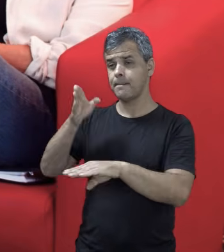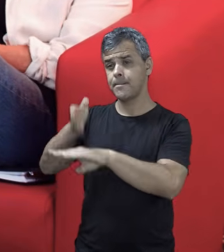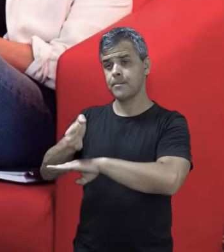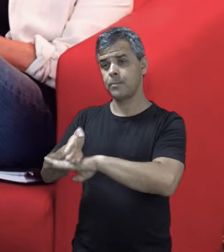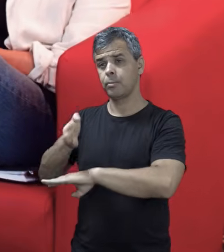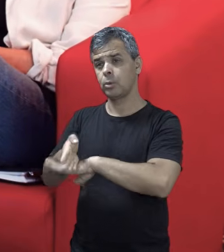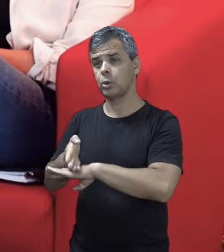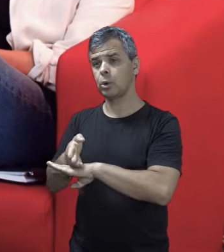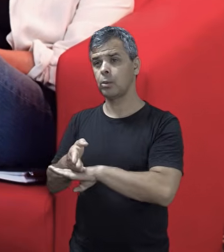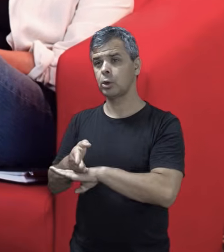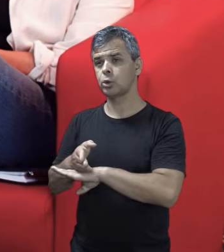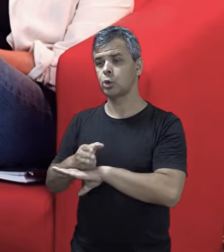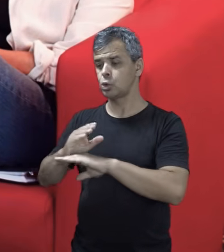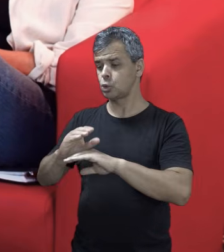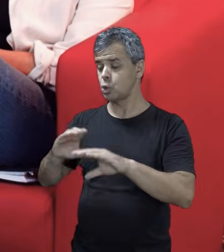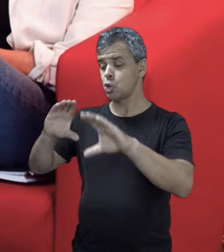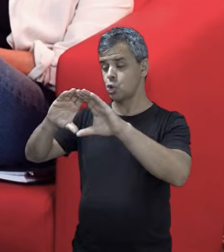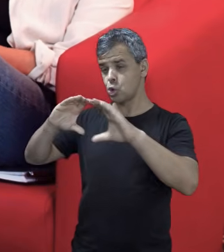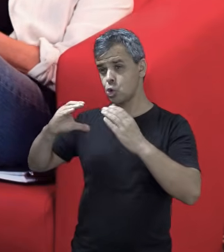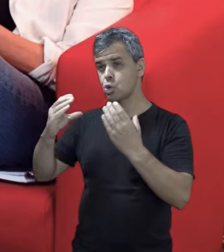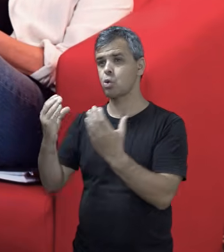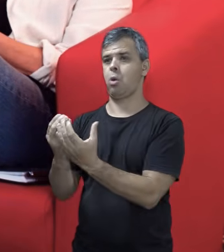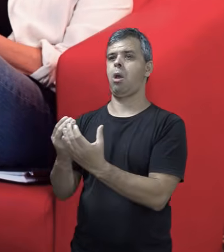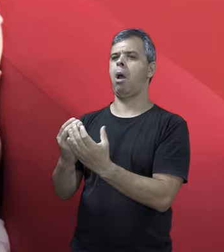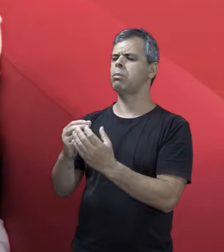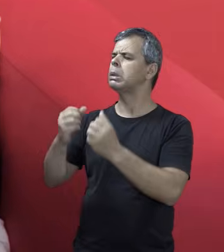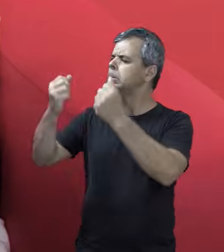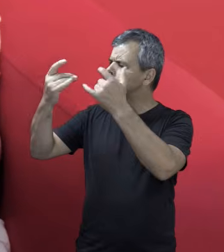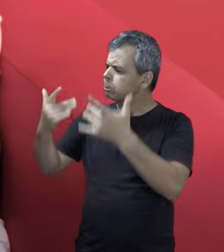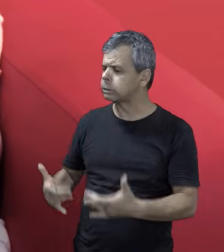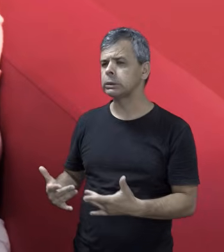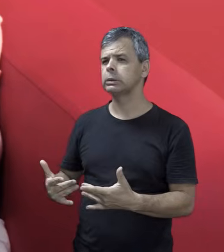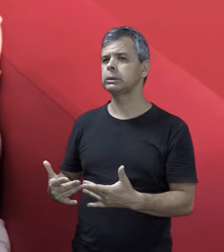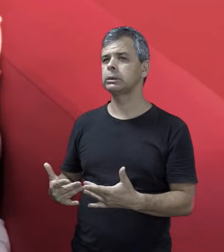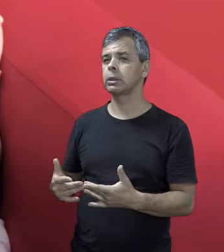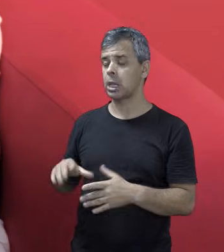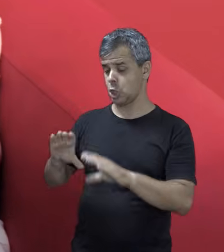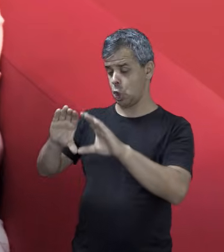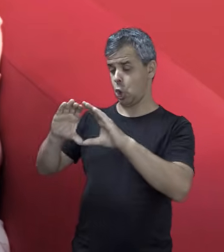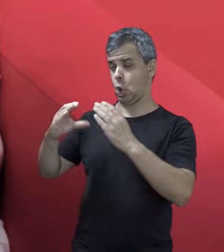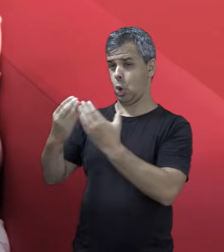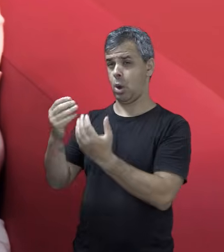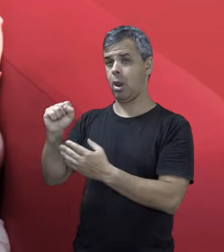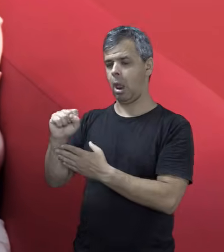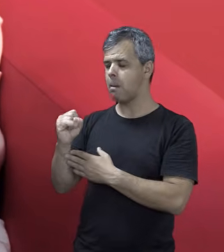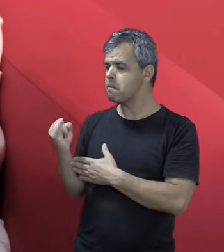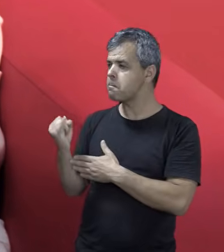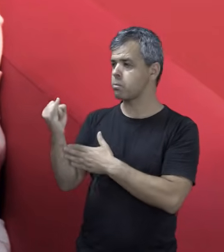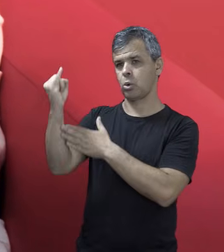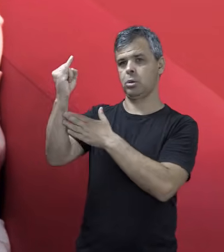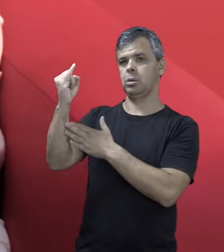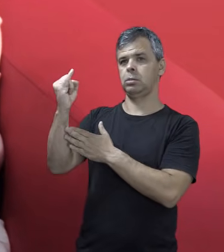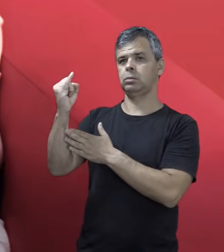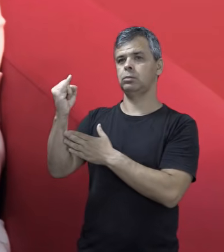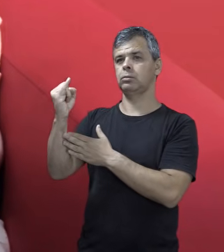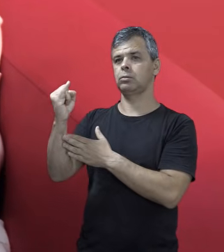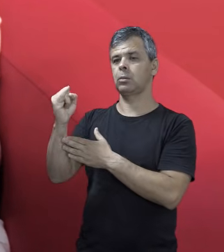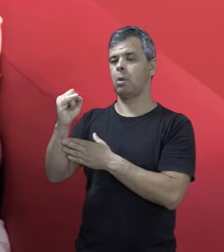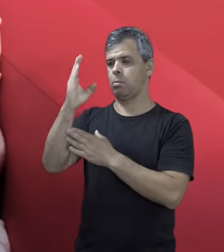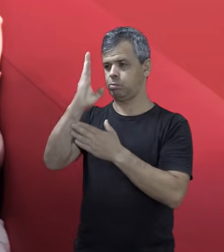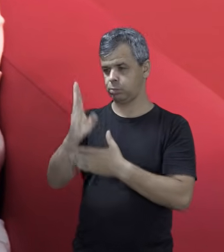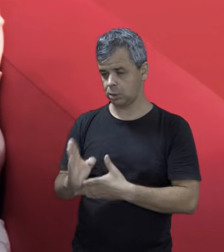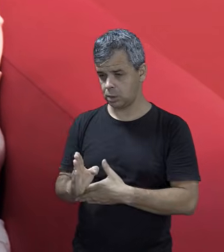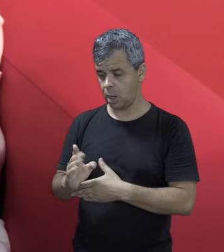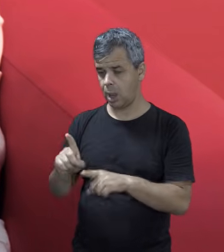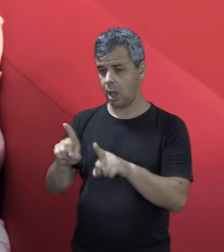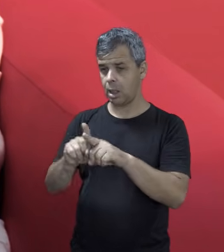participar do Congresso. Você já falou o tanto que esse Congresso ele é crucial para o Brasil e para